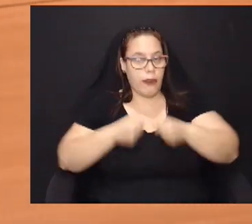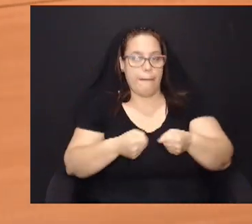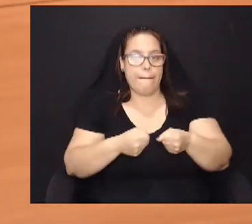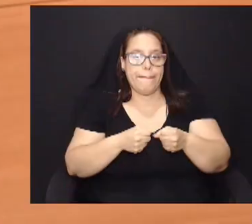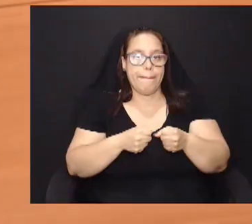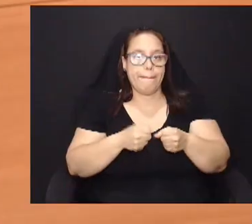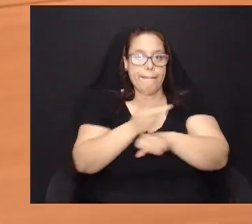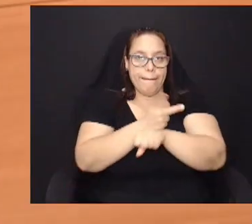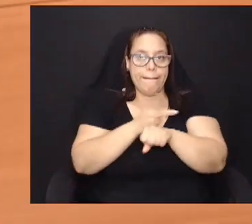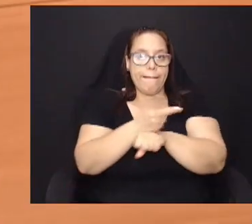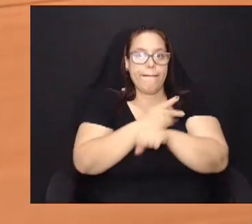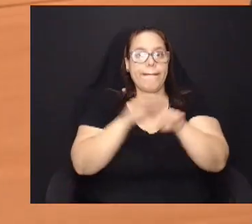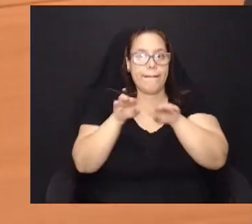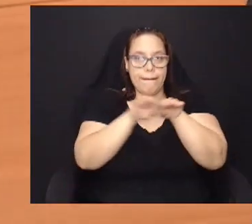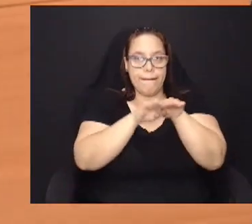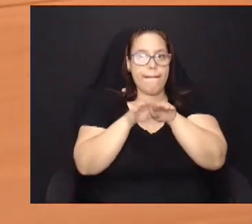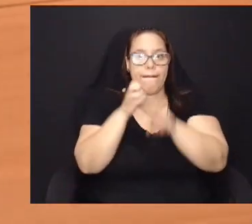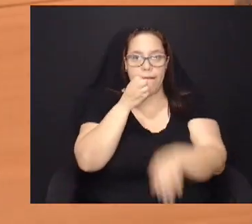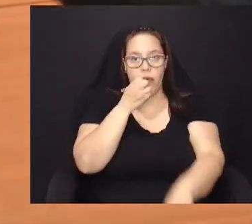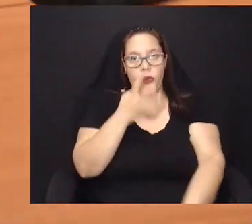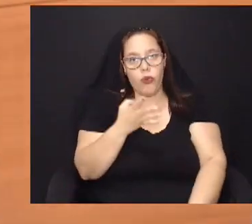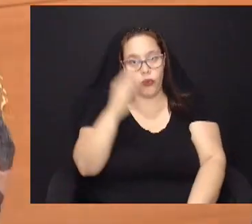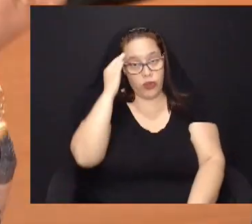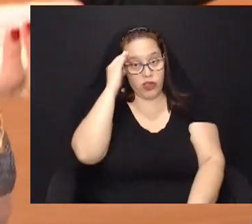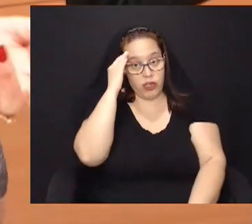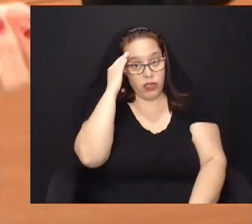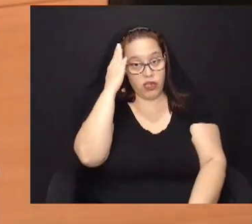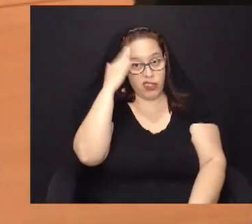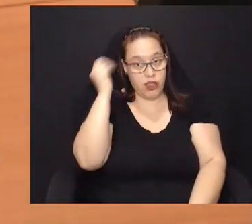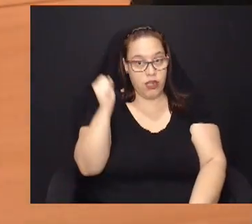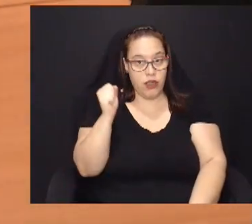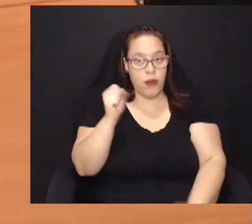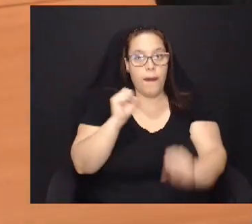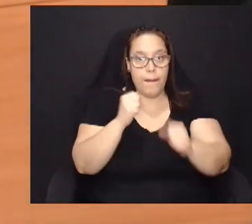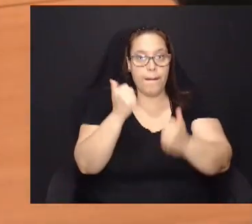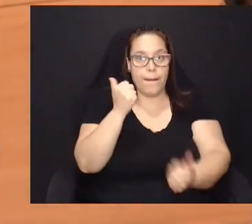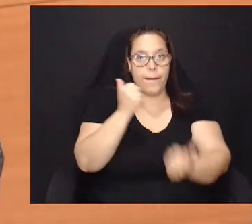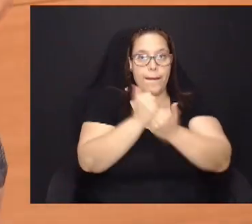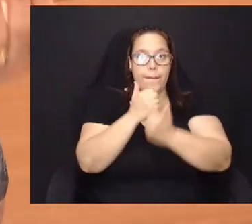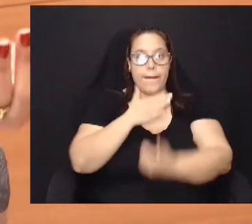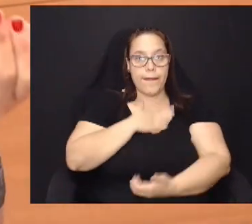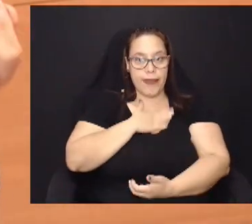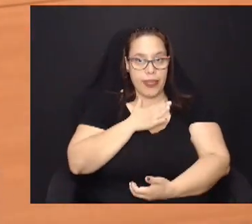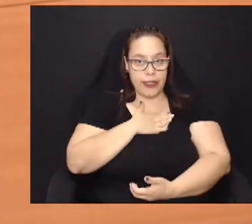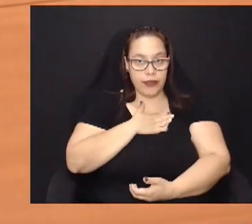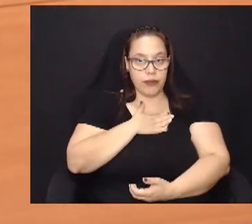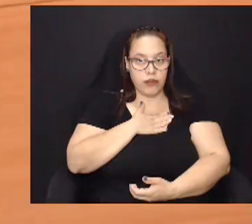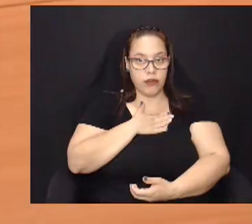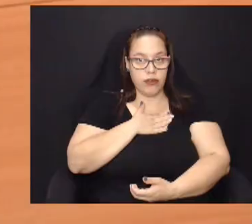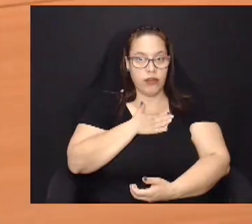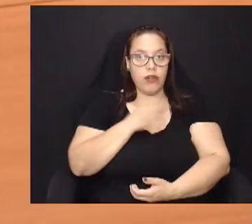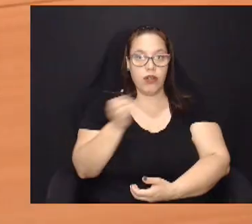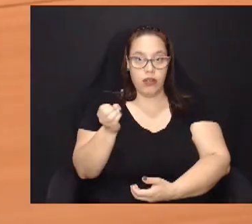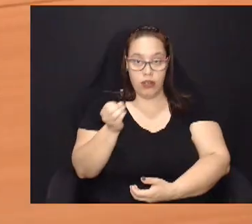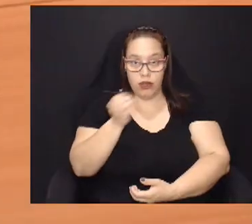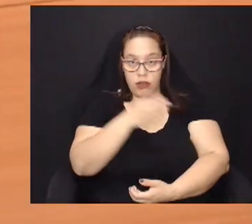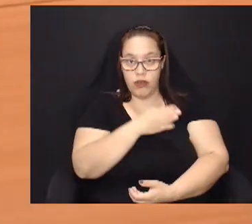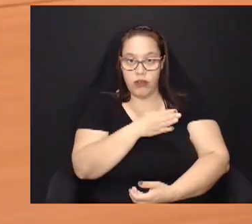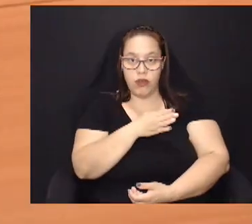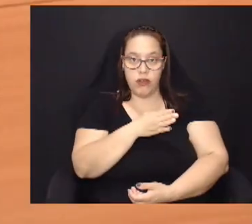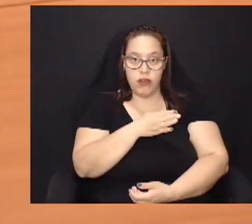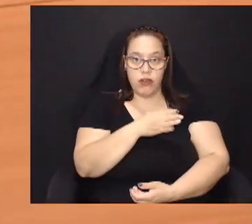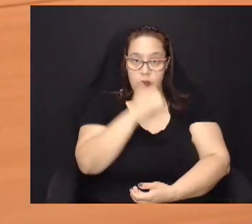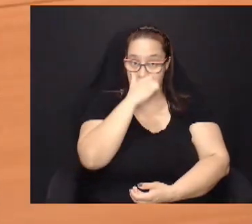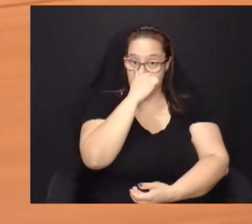esse equilíbrio e o bom senso. Então, vocês sabem que sempre pode contar comigo. Se tiver fatos novos, que, como o nosso